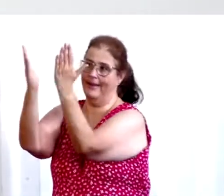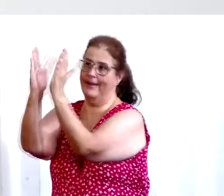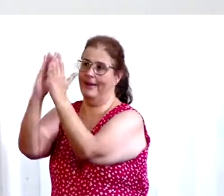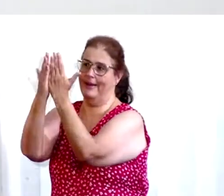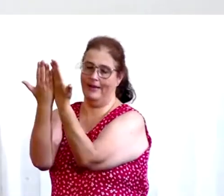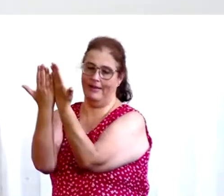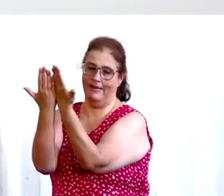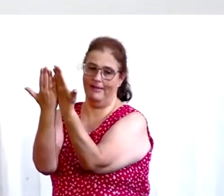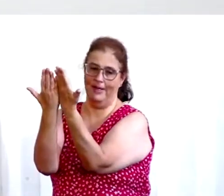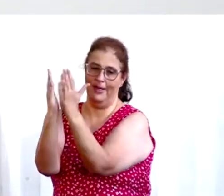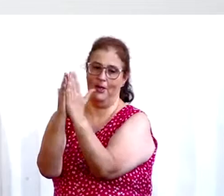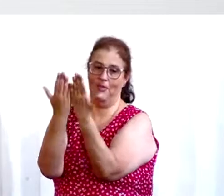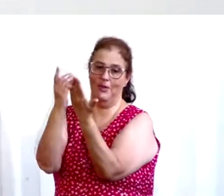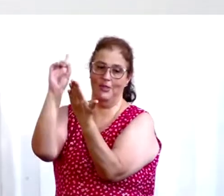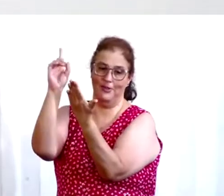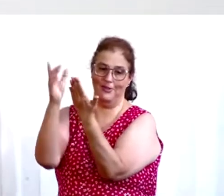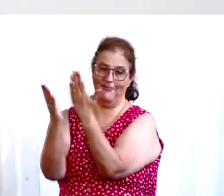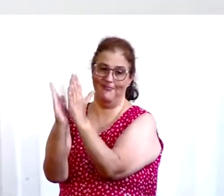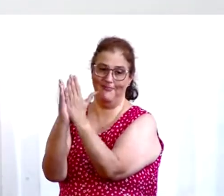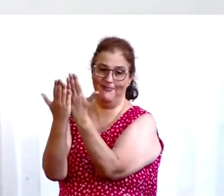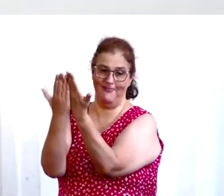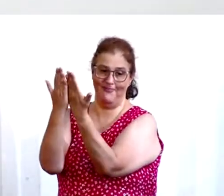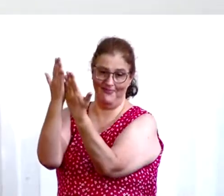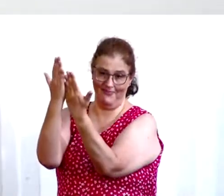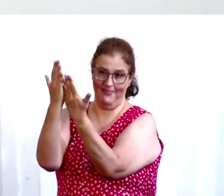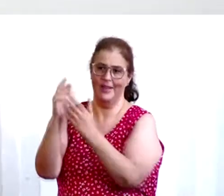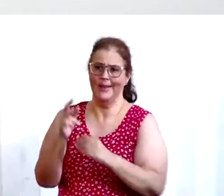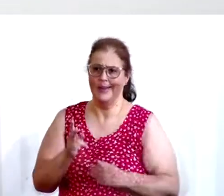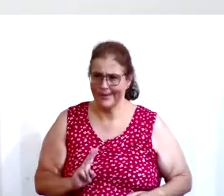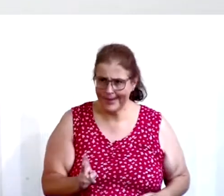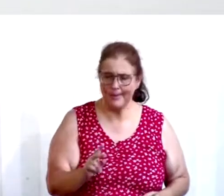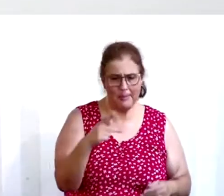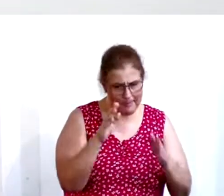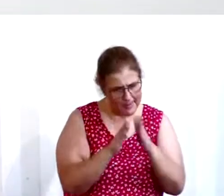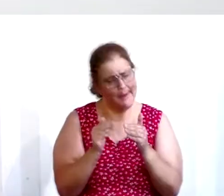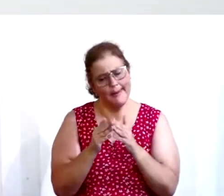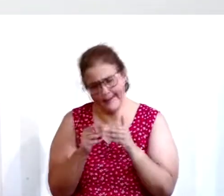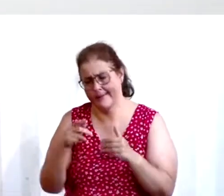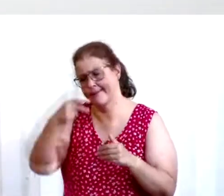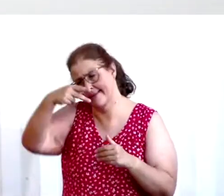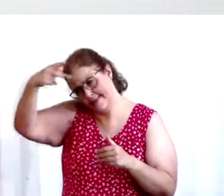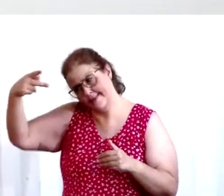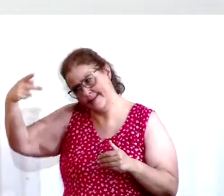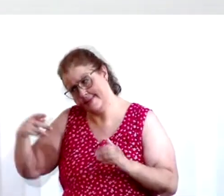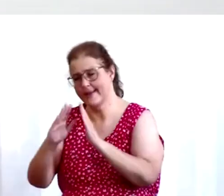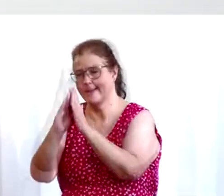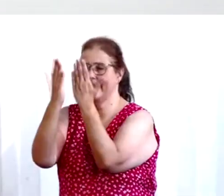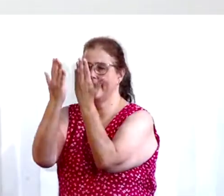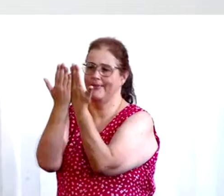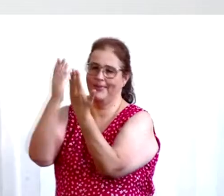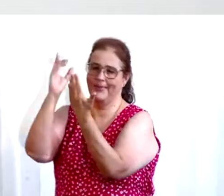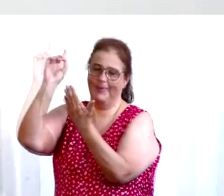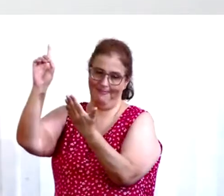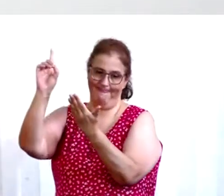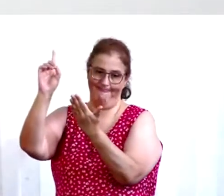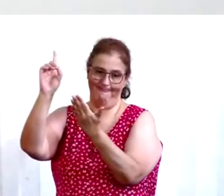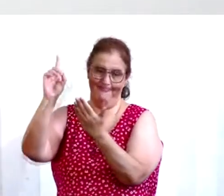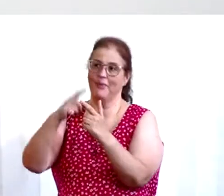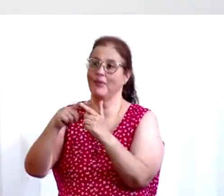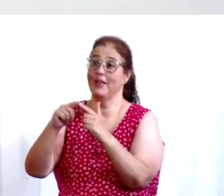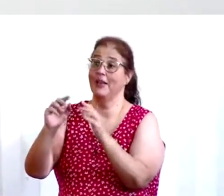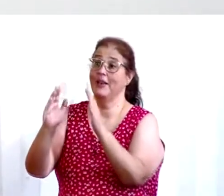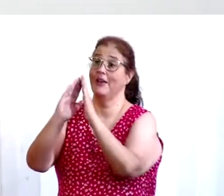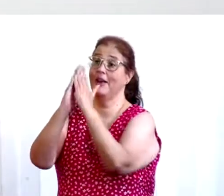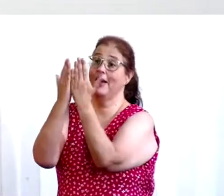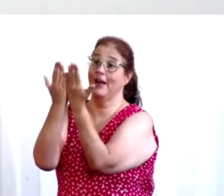Bíblia. Eu sempre peço que vocês desenhem Bíblias, porque eu tenho certeza disso. Foi a Bíblia, a